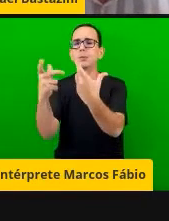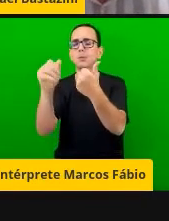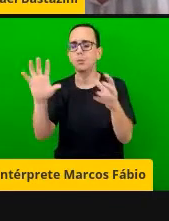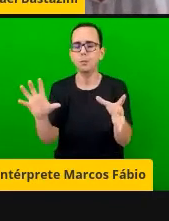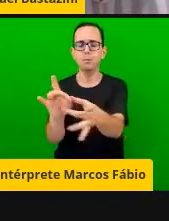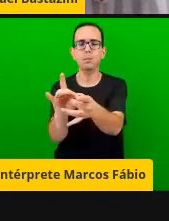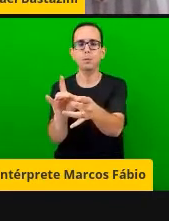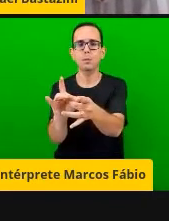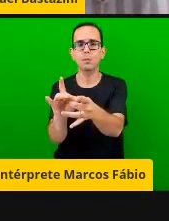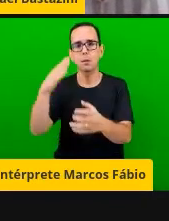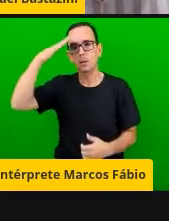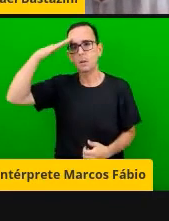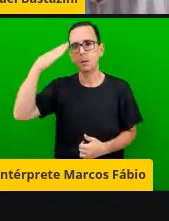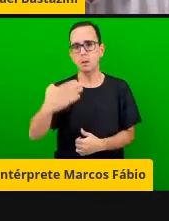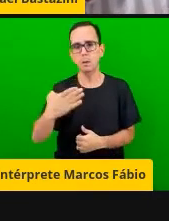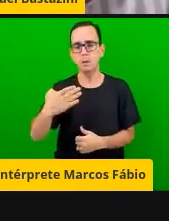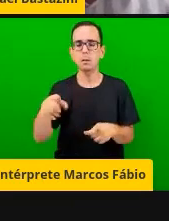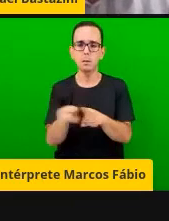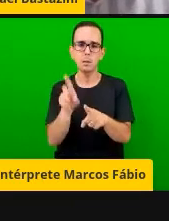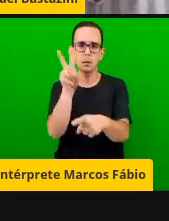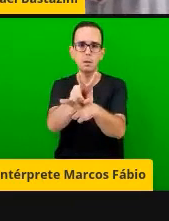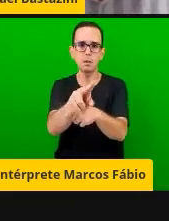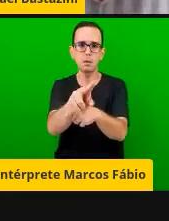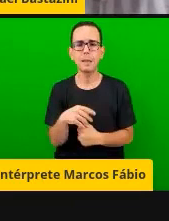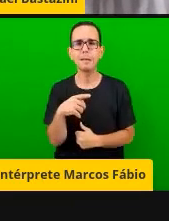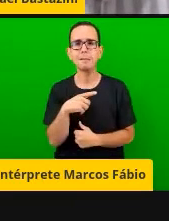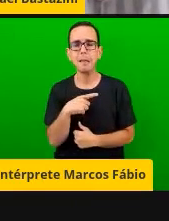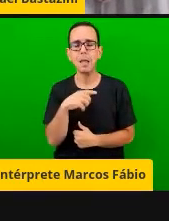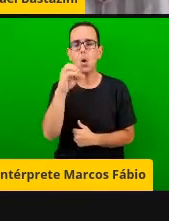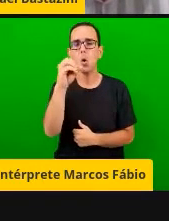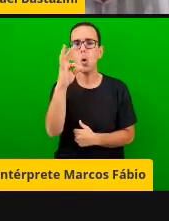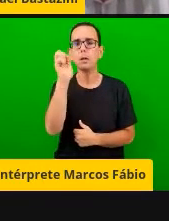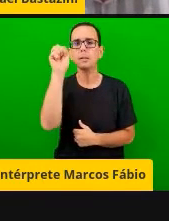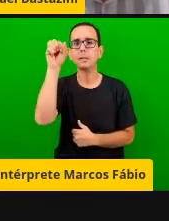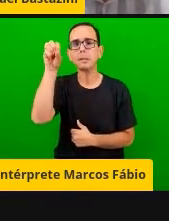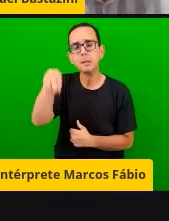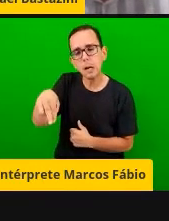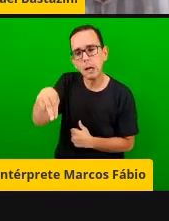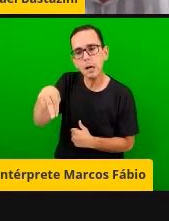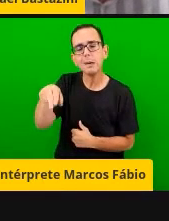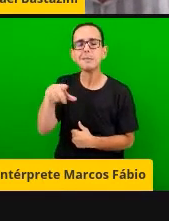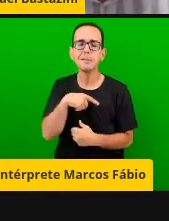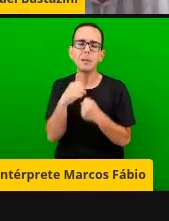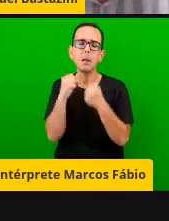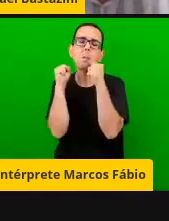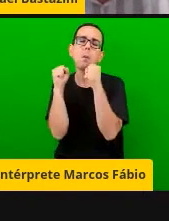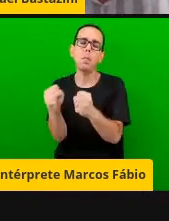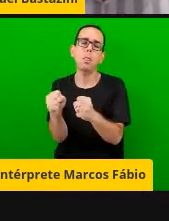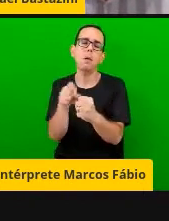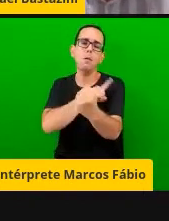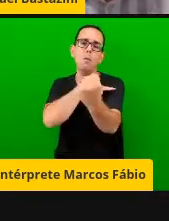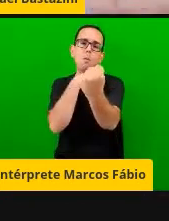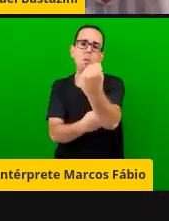assim, militarmente pelos Estados Unidos. A gente vai ter a OTAN, que os Estados Unidos também tem um poder e um peso muito grande sobre os Estados